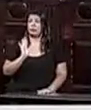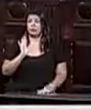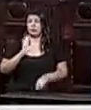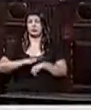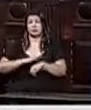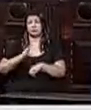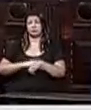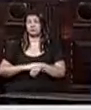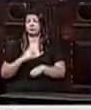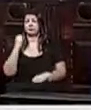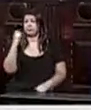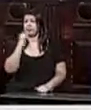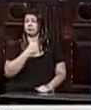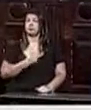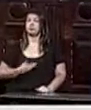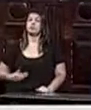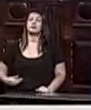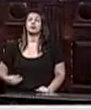ao próprio poder público